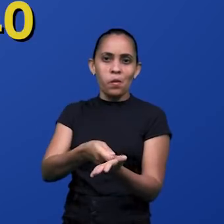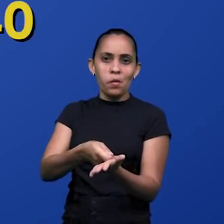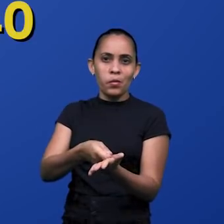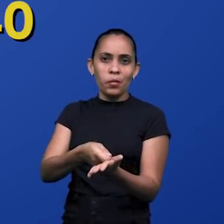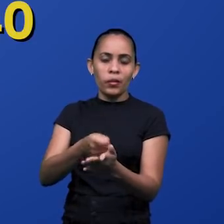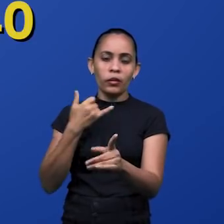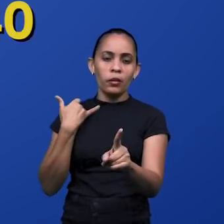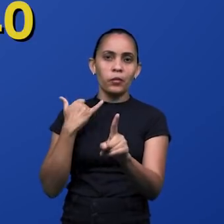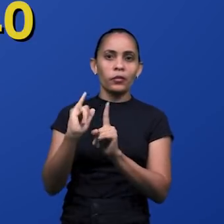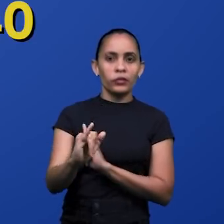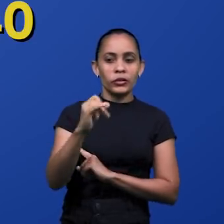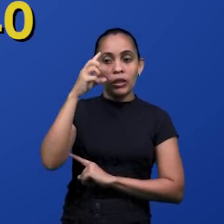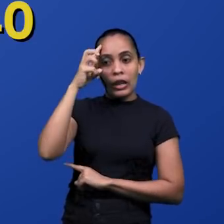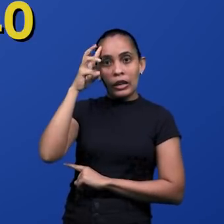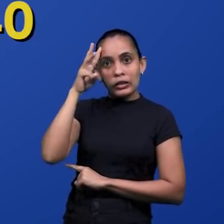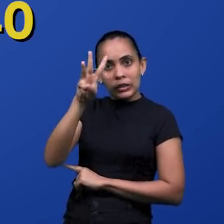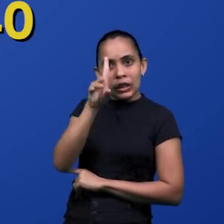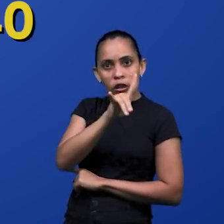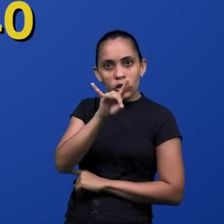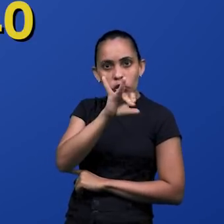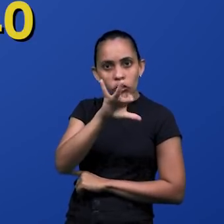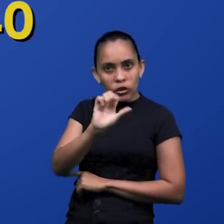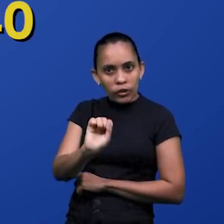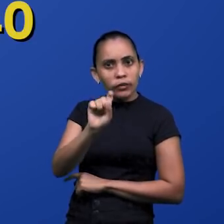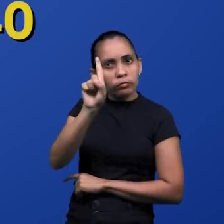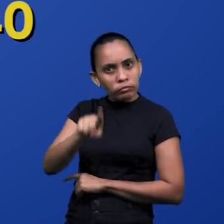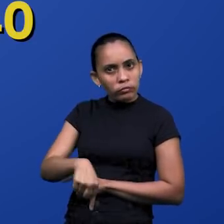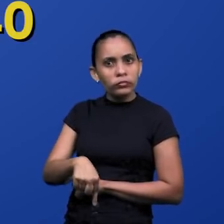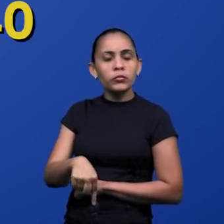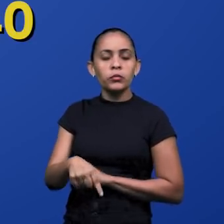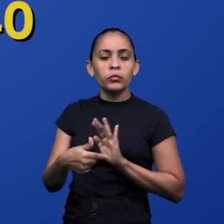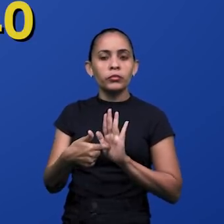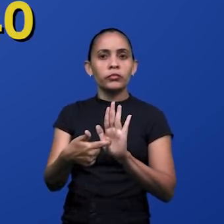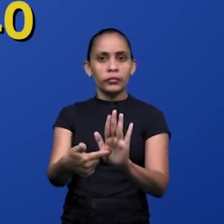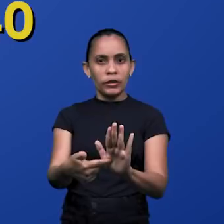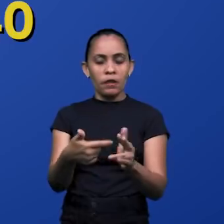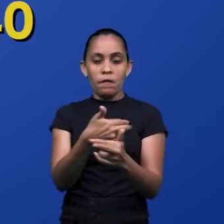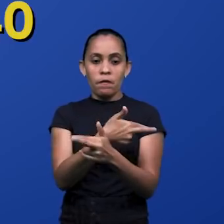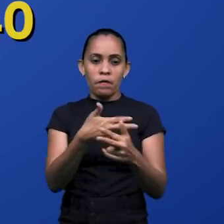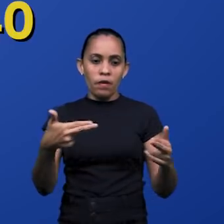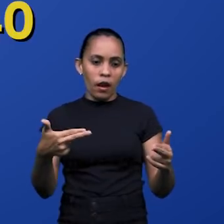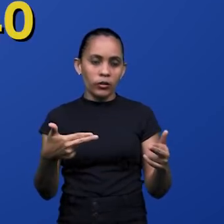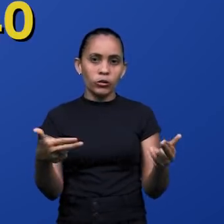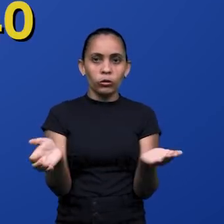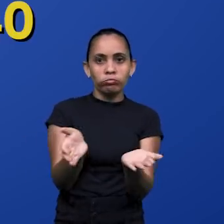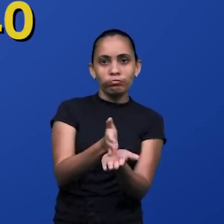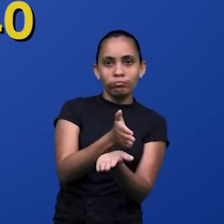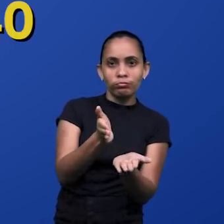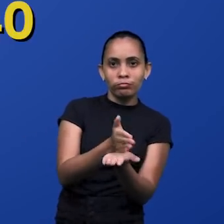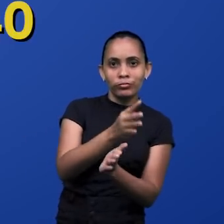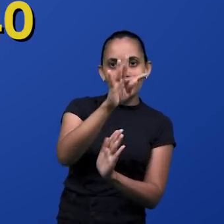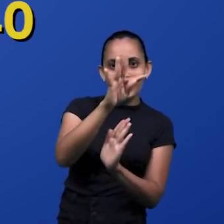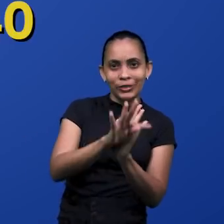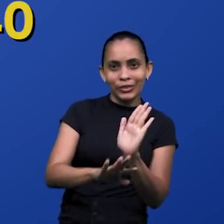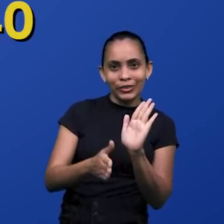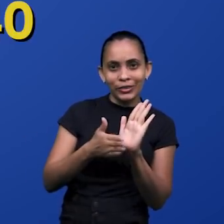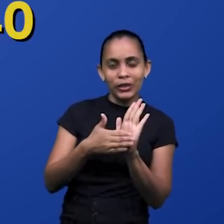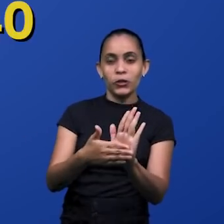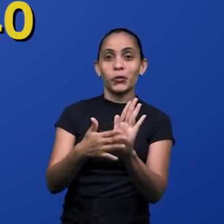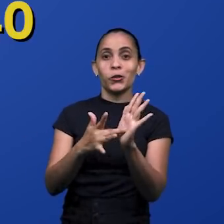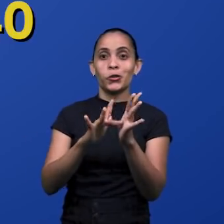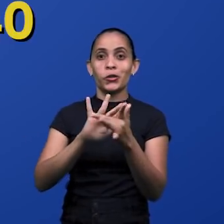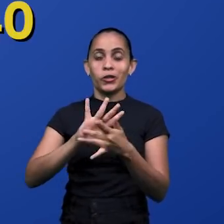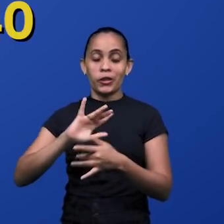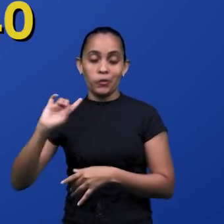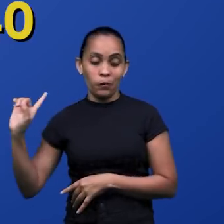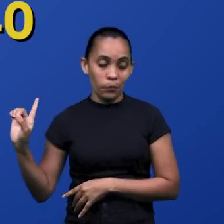profética 3 dias, que inclusive está descrita em diversos outros livros do Velho Testamento. Então, Jesus